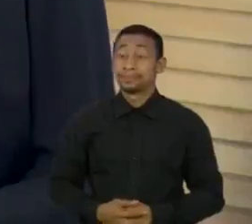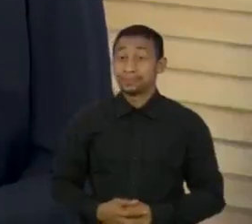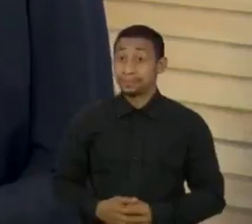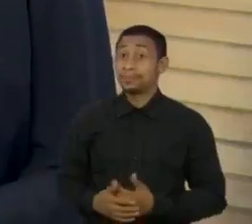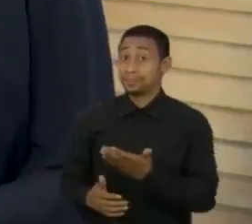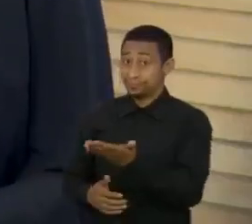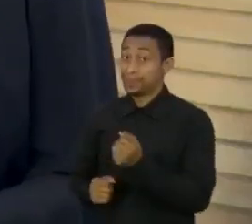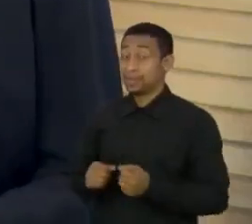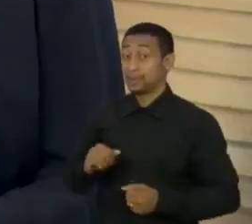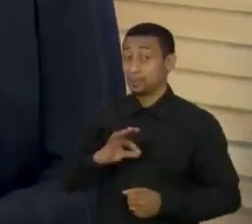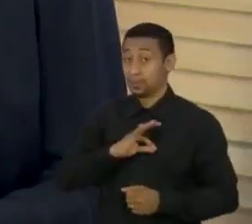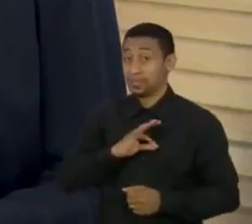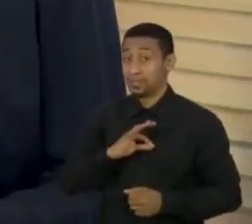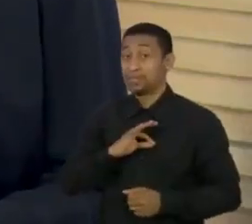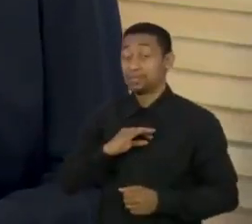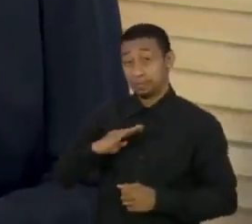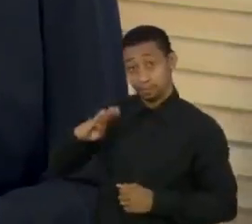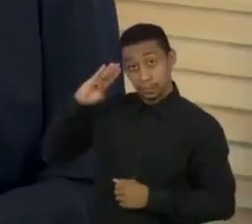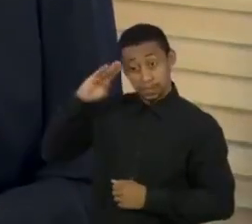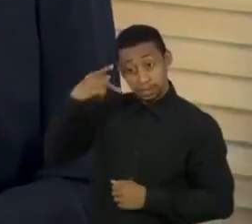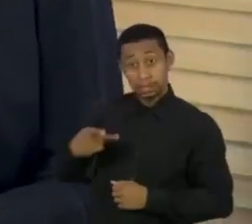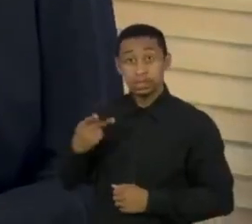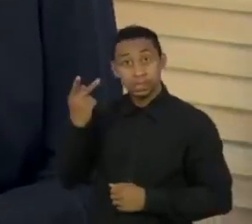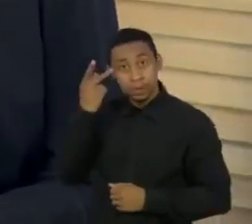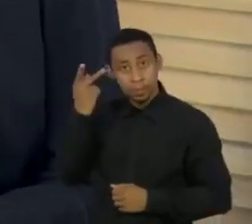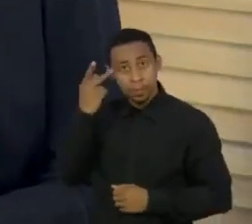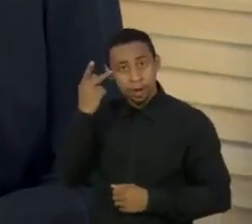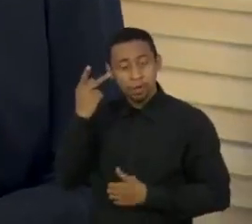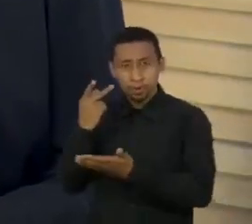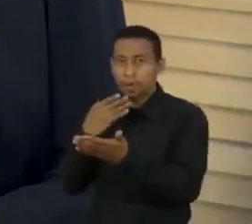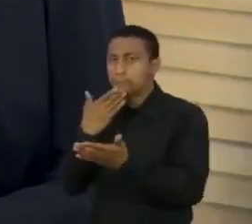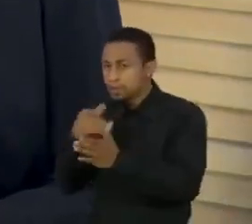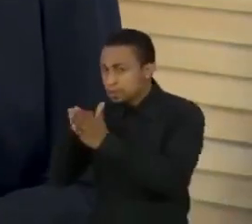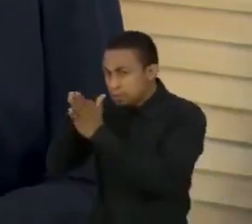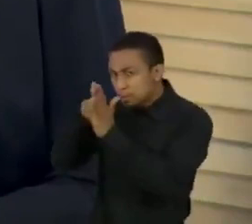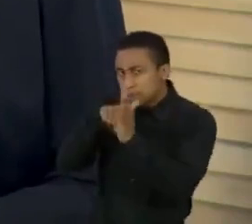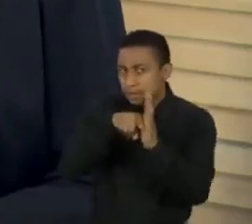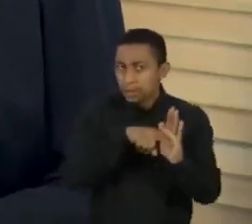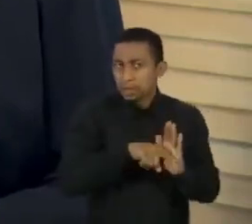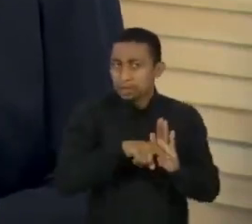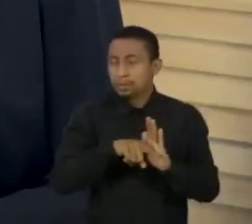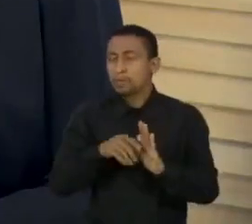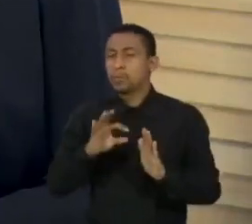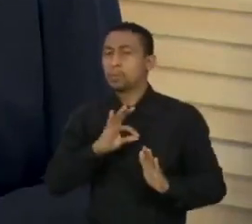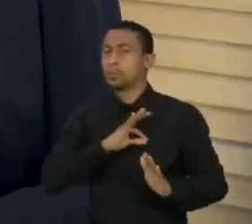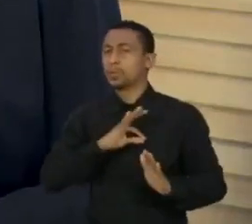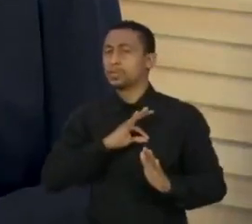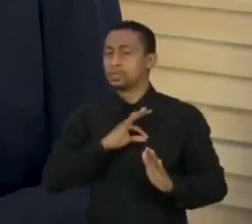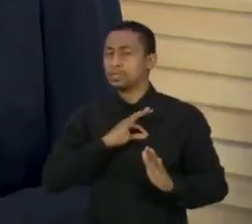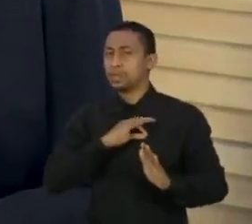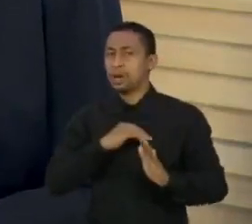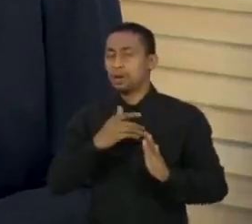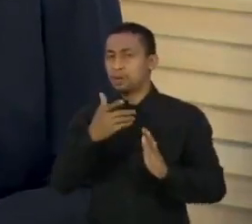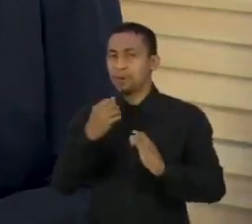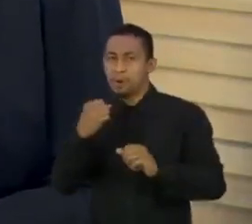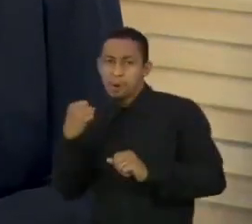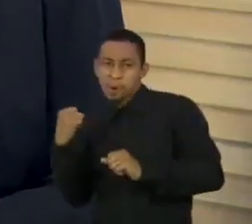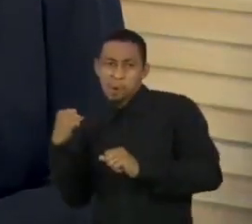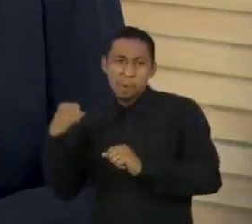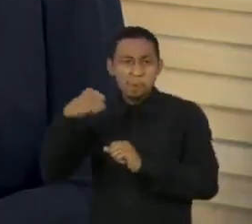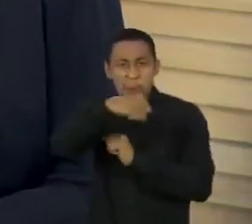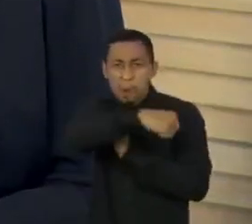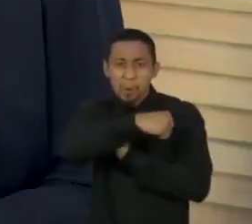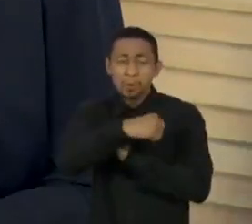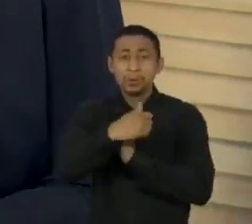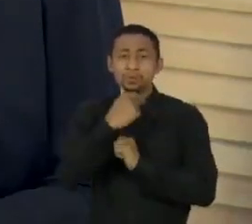A ouvidoria da Polícia Militar de São Paulo vai pedir a investigação de uma abordagem em que um policial dá um soco num rapaz em